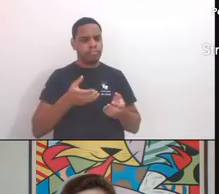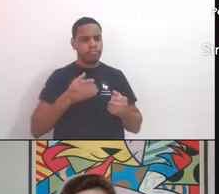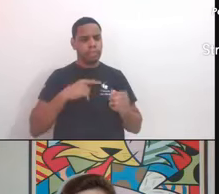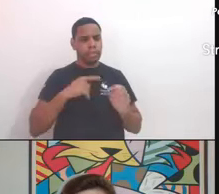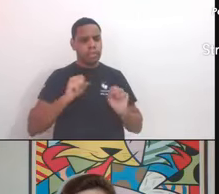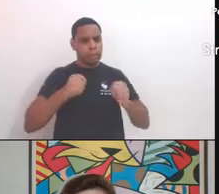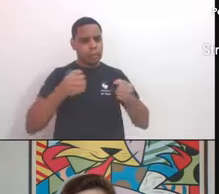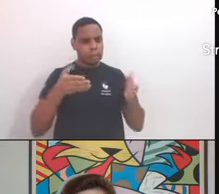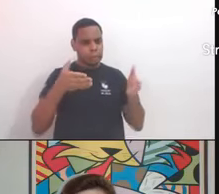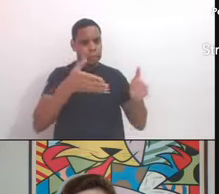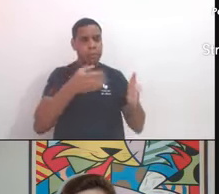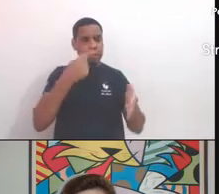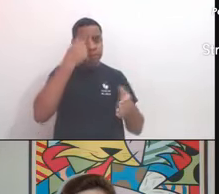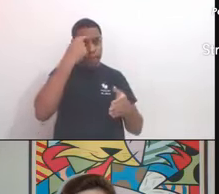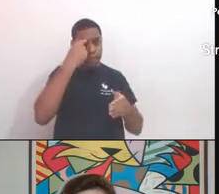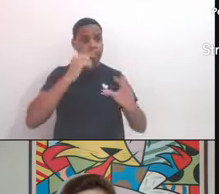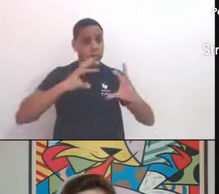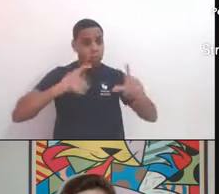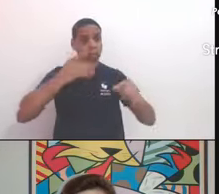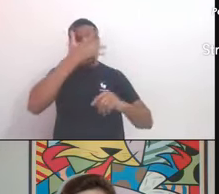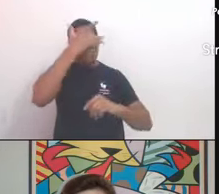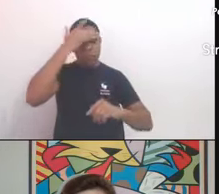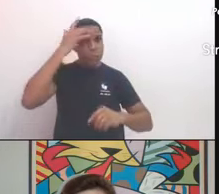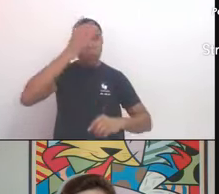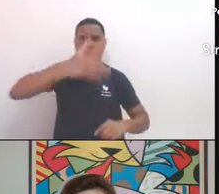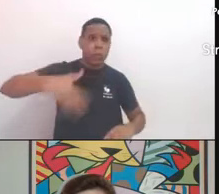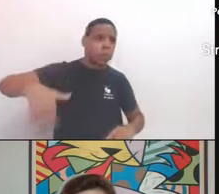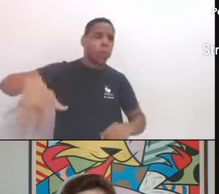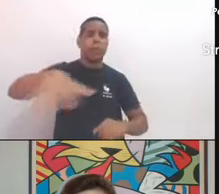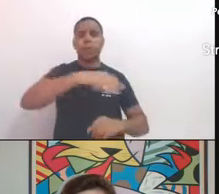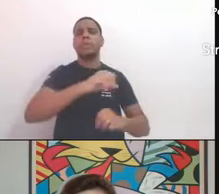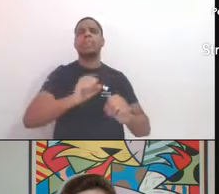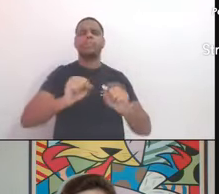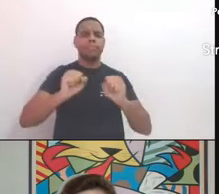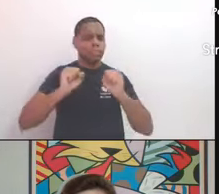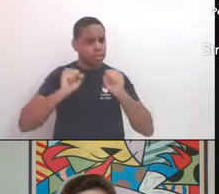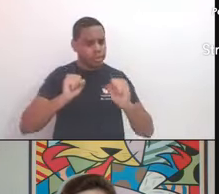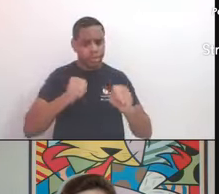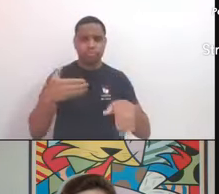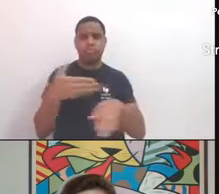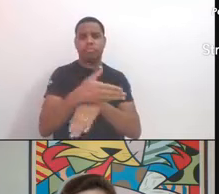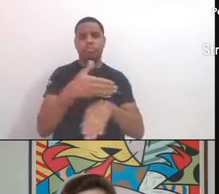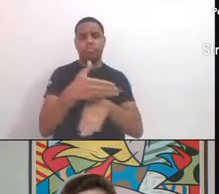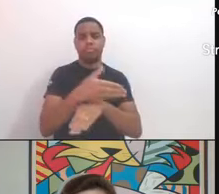de proporcionar para todas as pessoas a